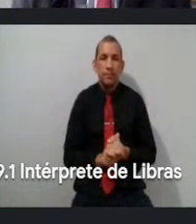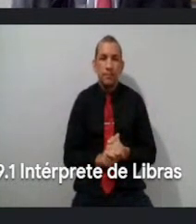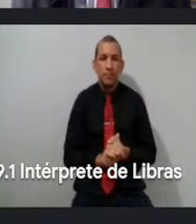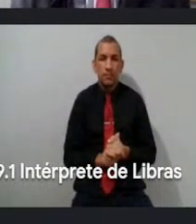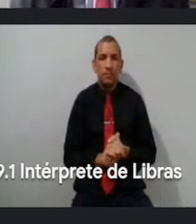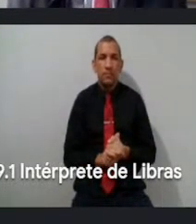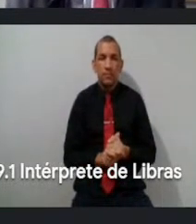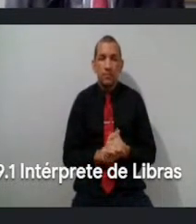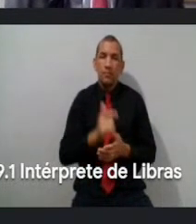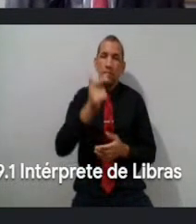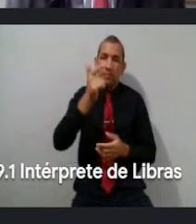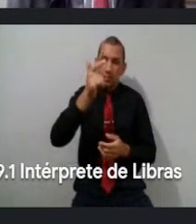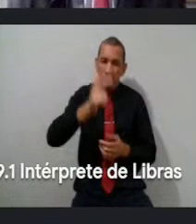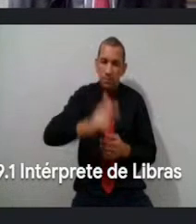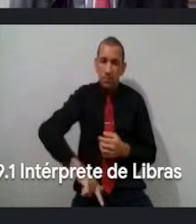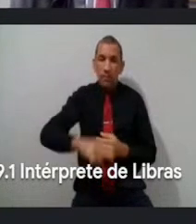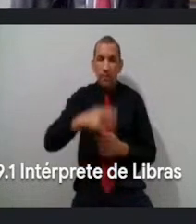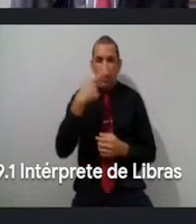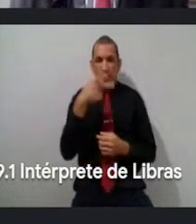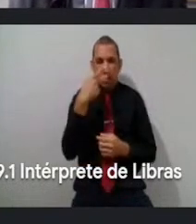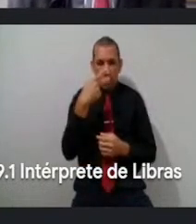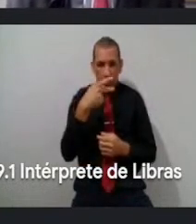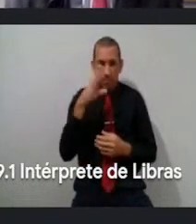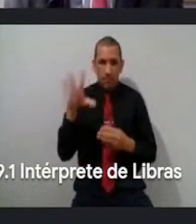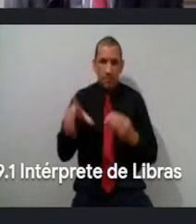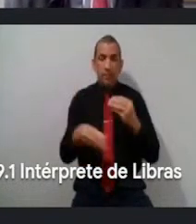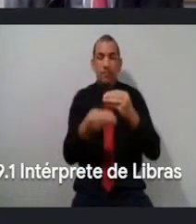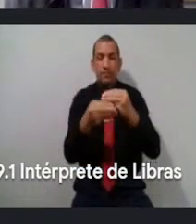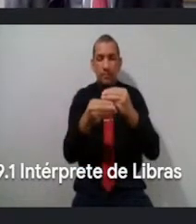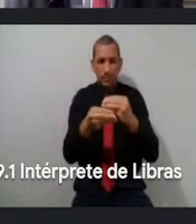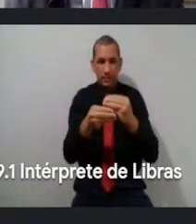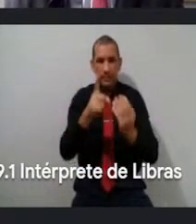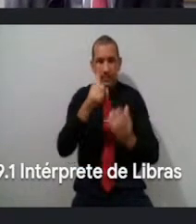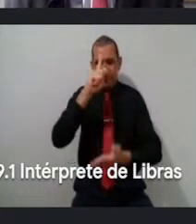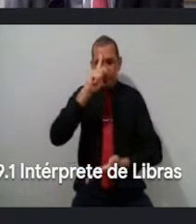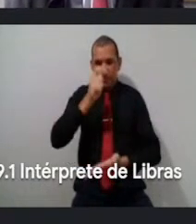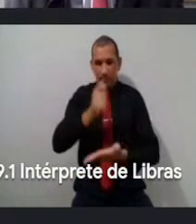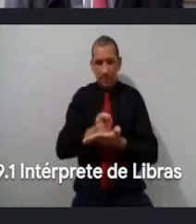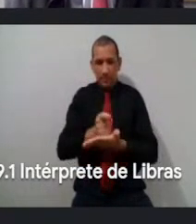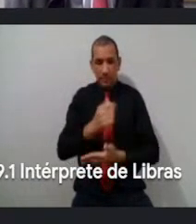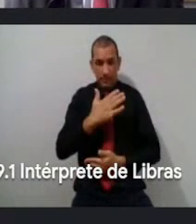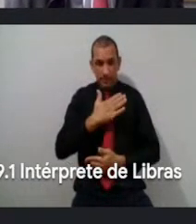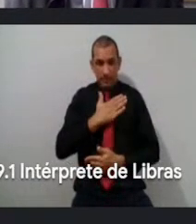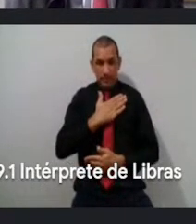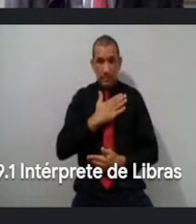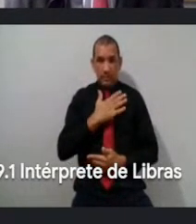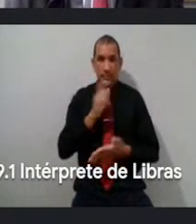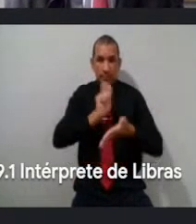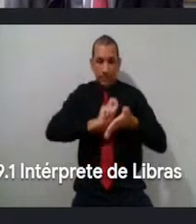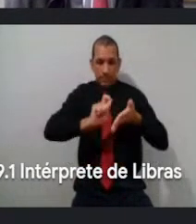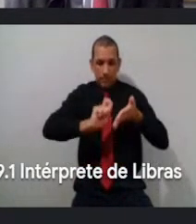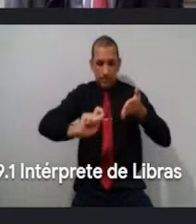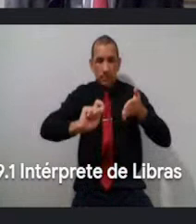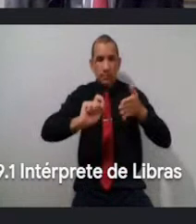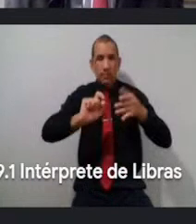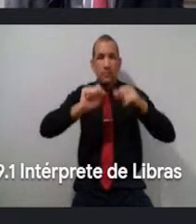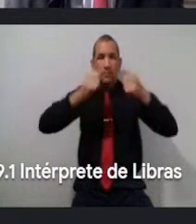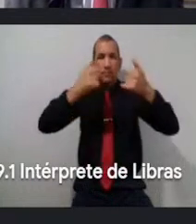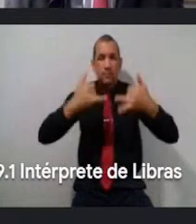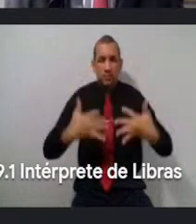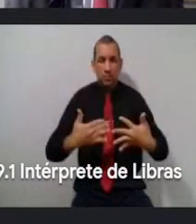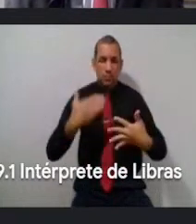para também reforçar sua forma eu quero dizer que na minha decisão que está escrito assim